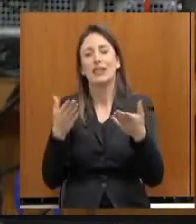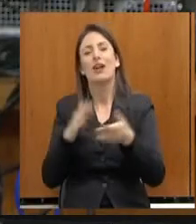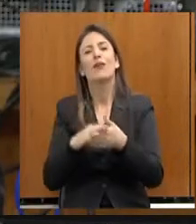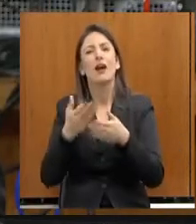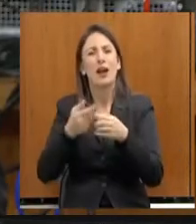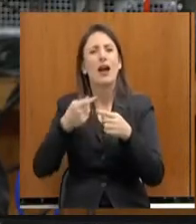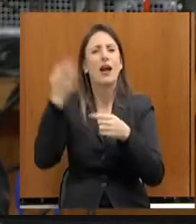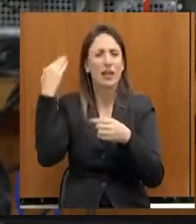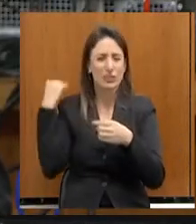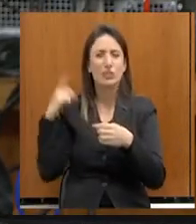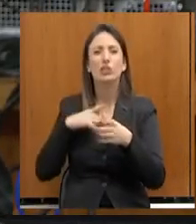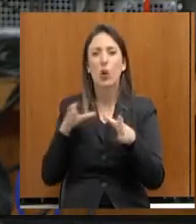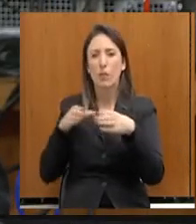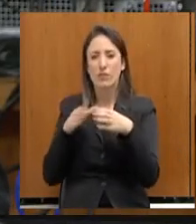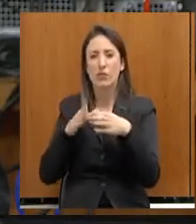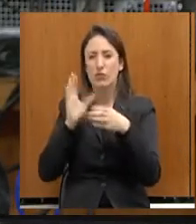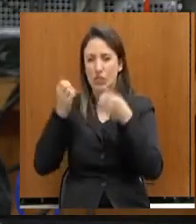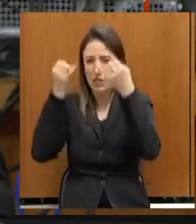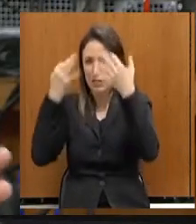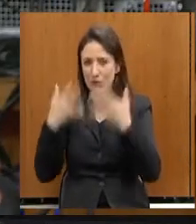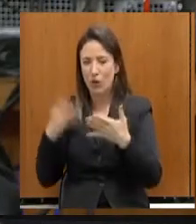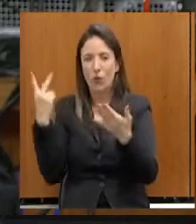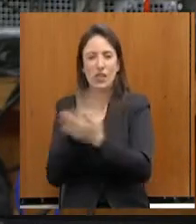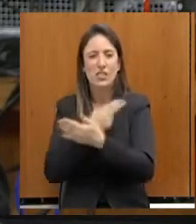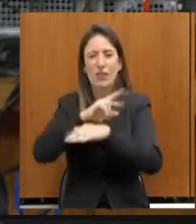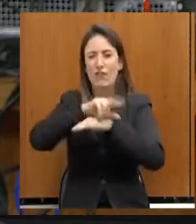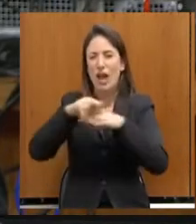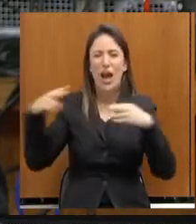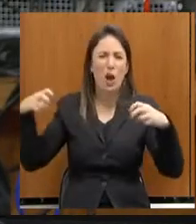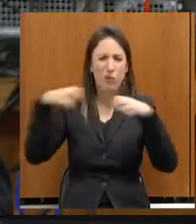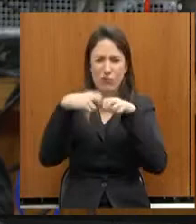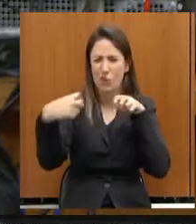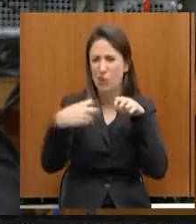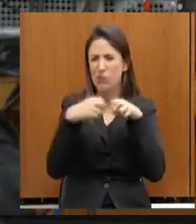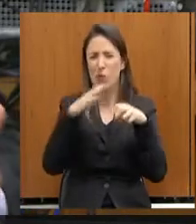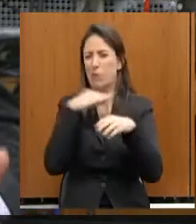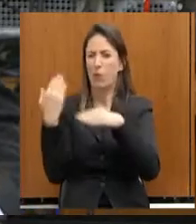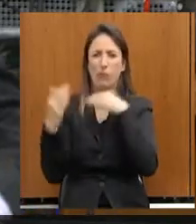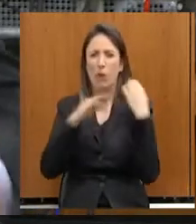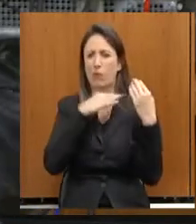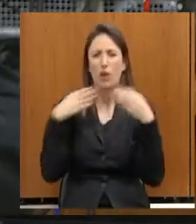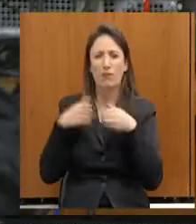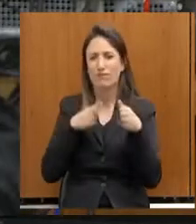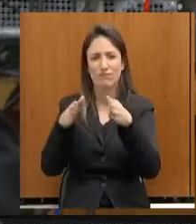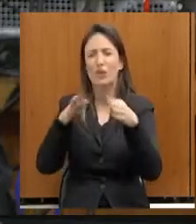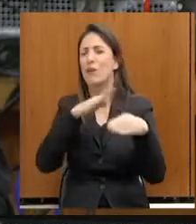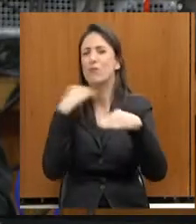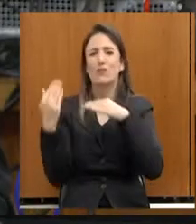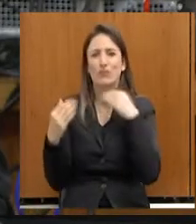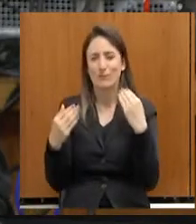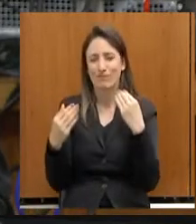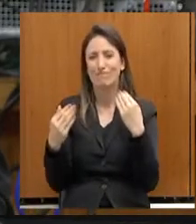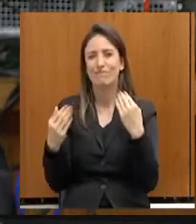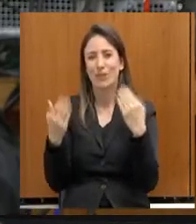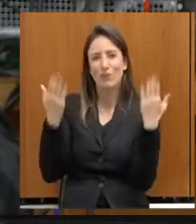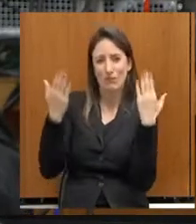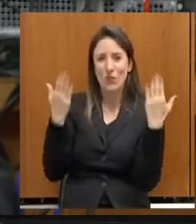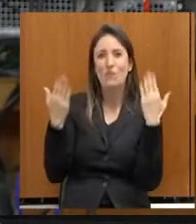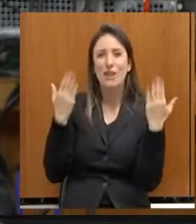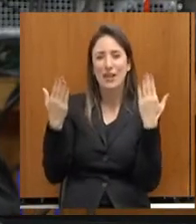comissão presidida por vossa excelência né que algo assim espantoso então de uma tragédia trazendo as